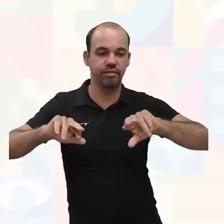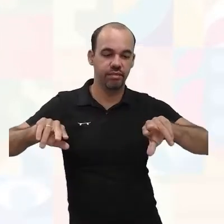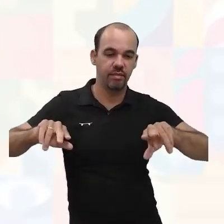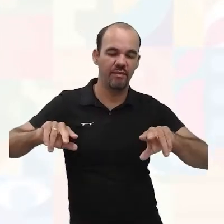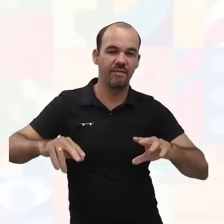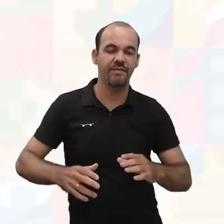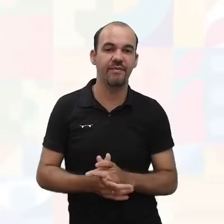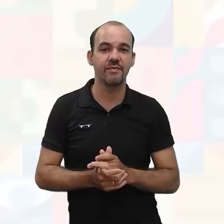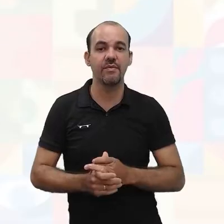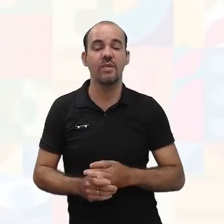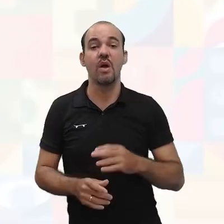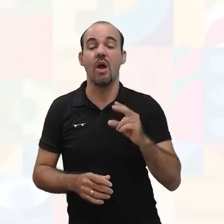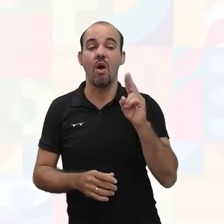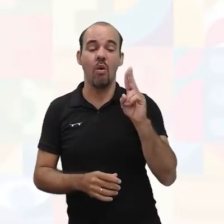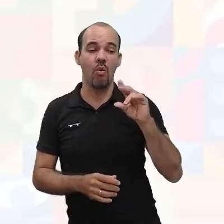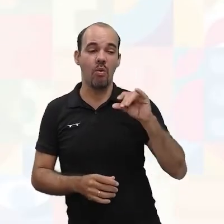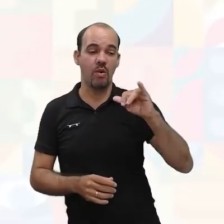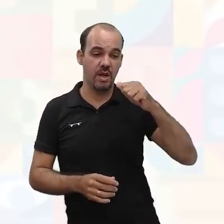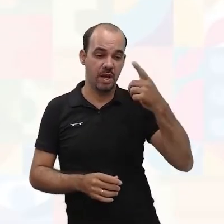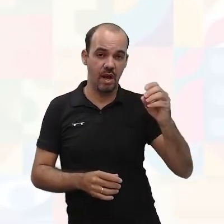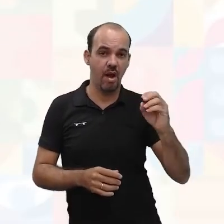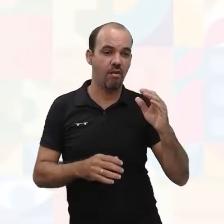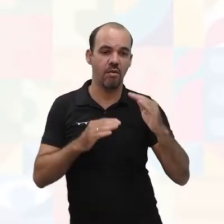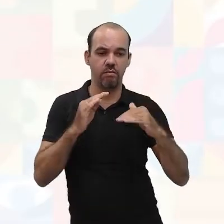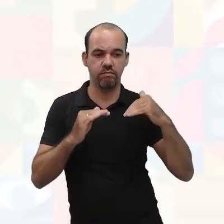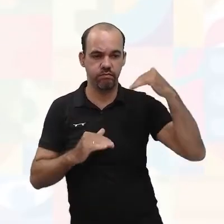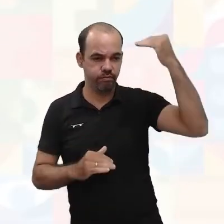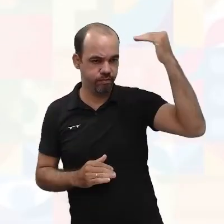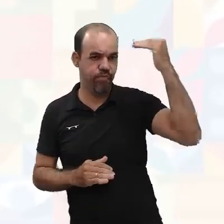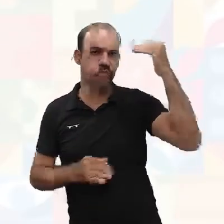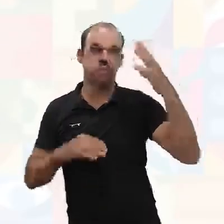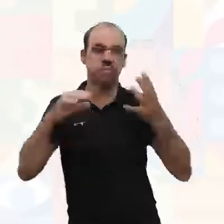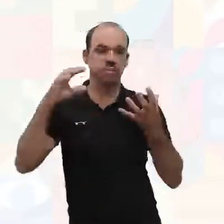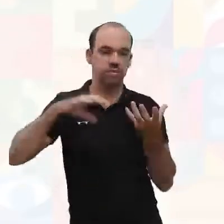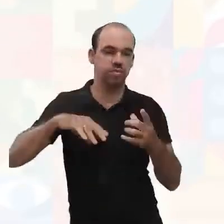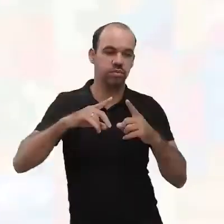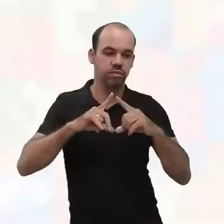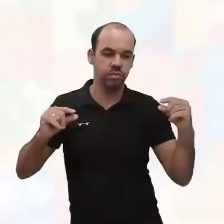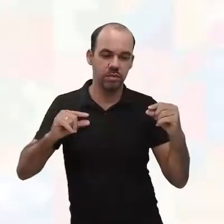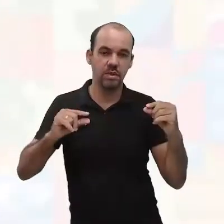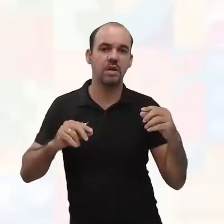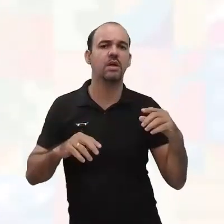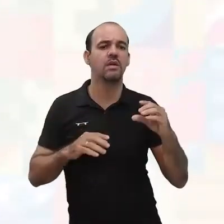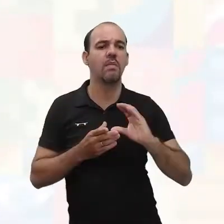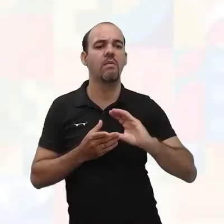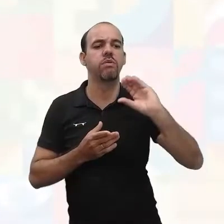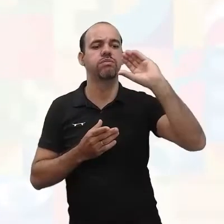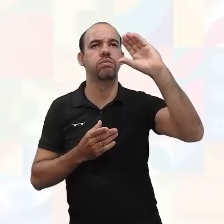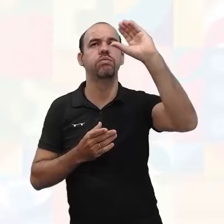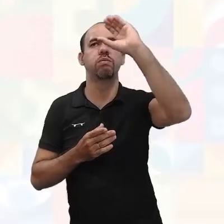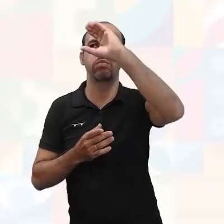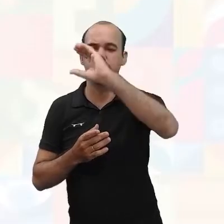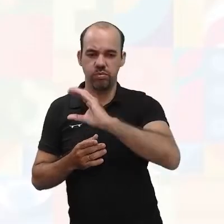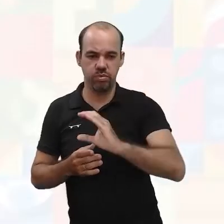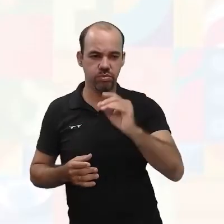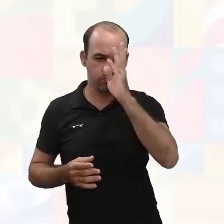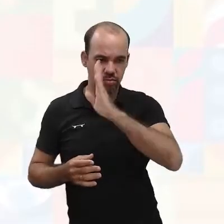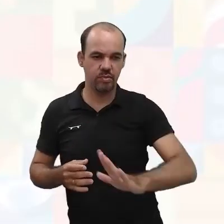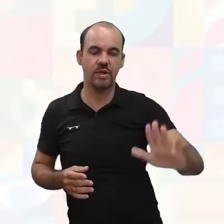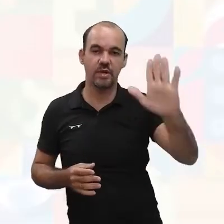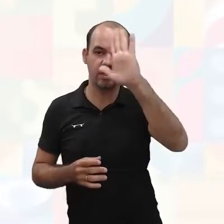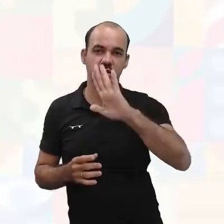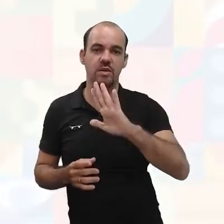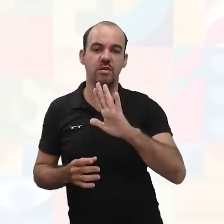do que estados e municípios, ela tem a função também de mandar recursos para o custeio, para o fomento da educação das redes de